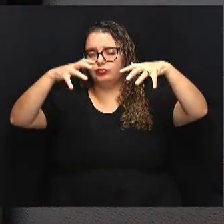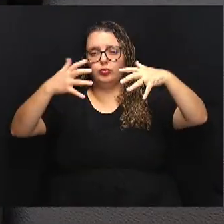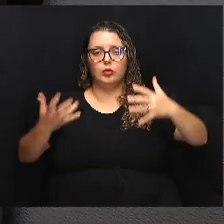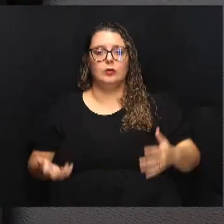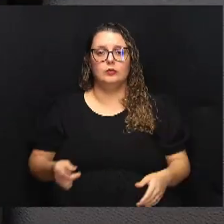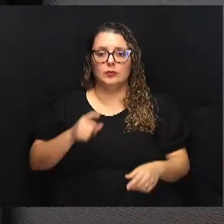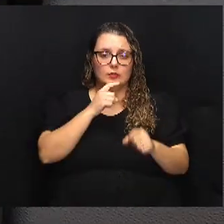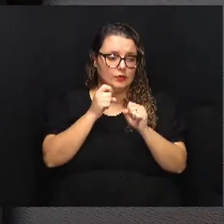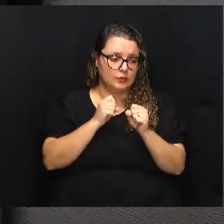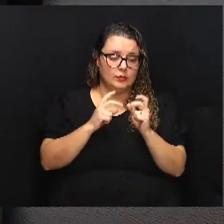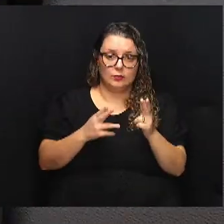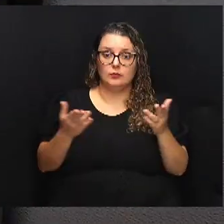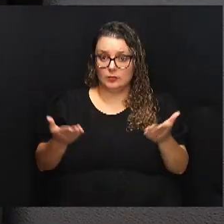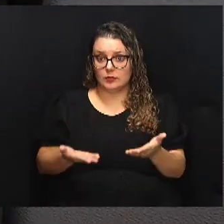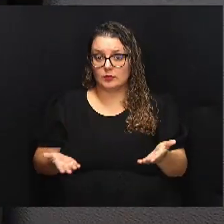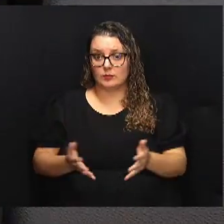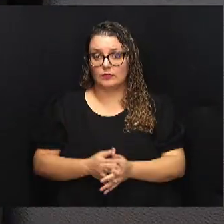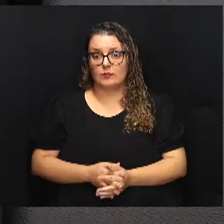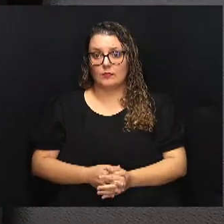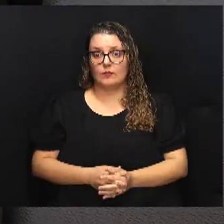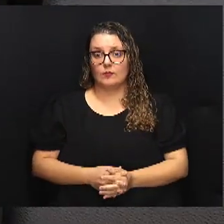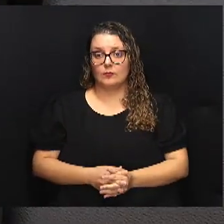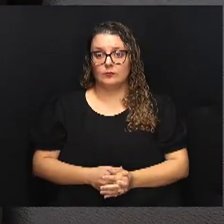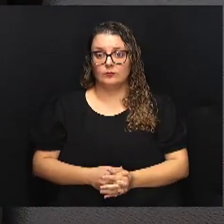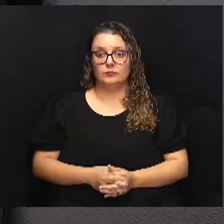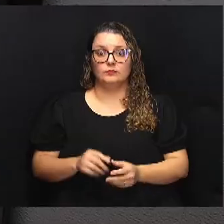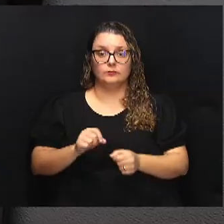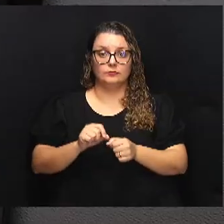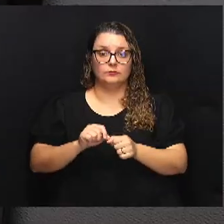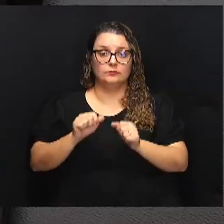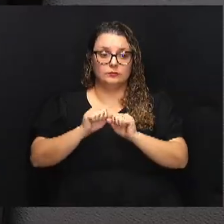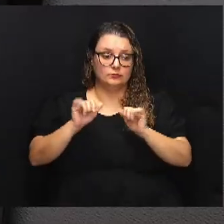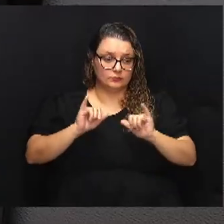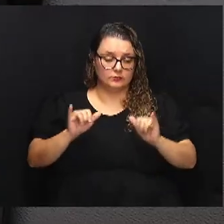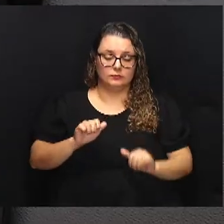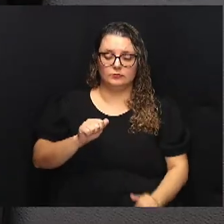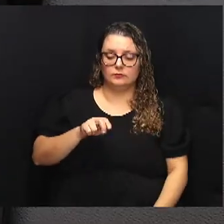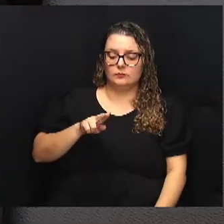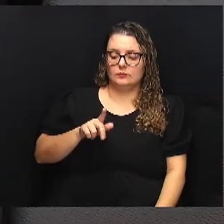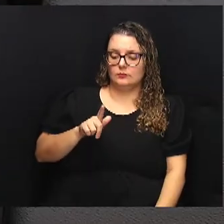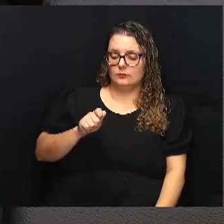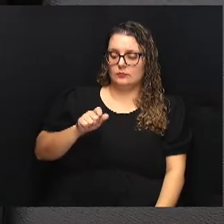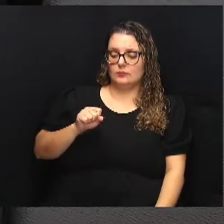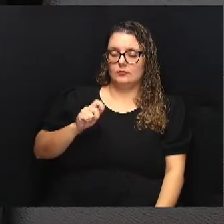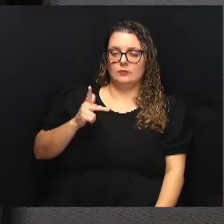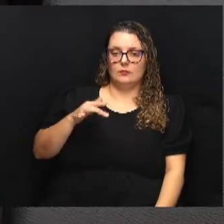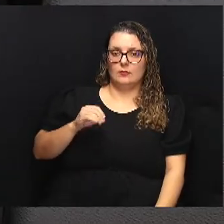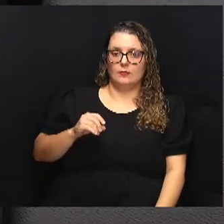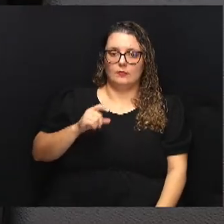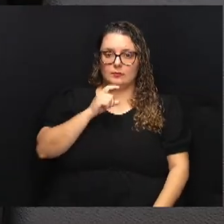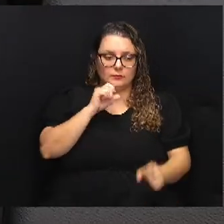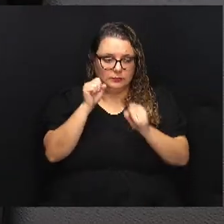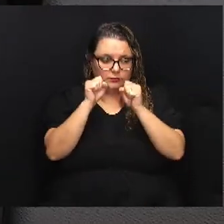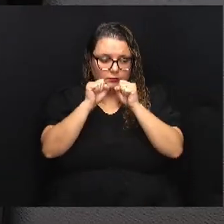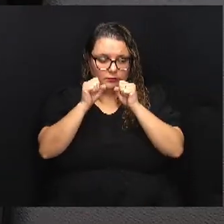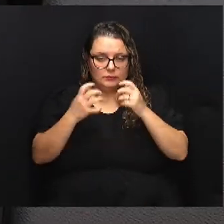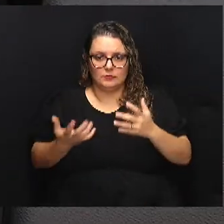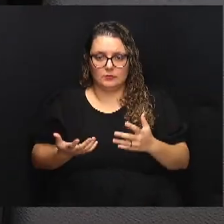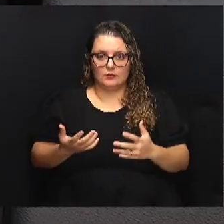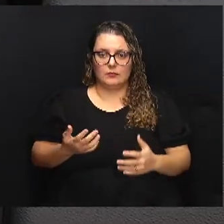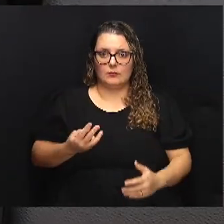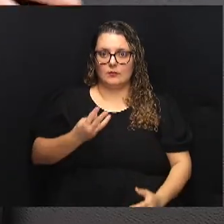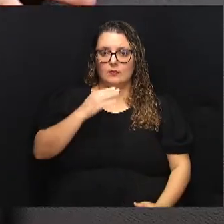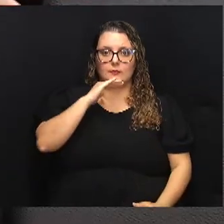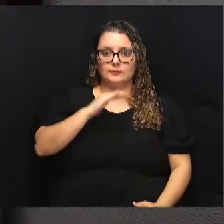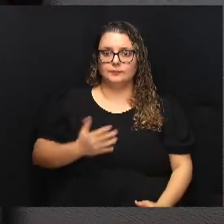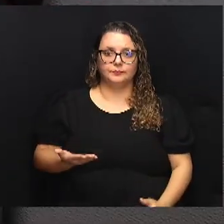frio como agora, né? Por exemplo, nós fizemos a campanha do agasalho, é um frio desse, né? Só de 3 horas da